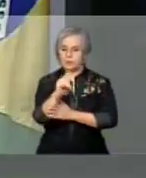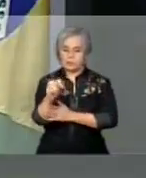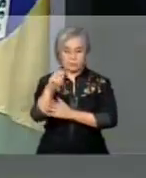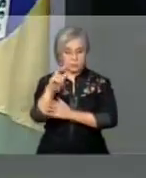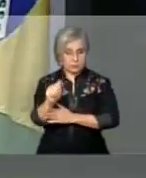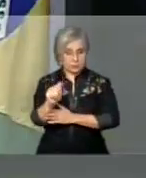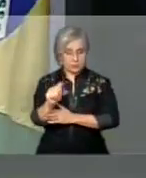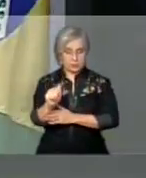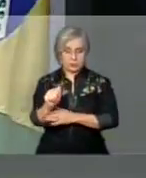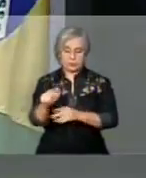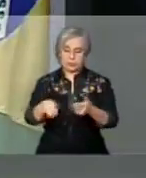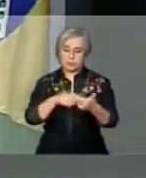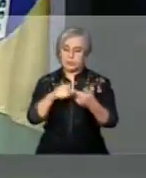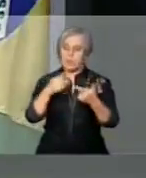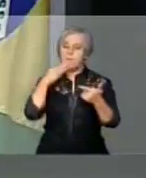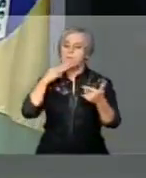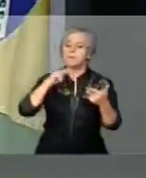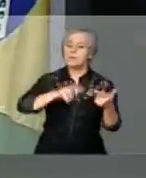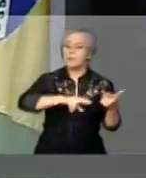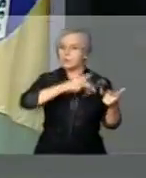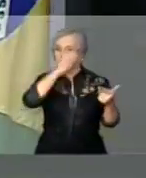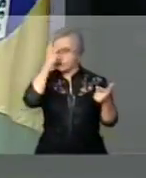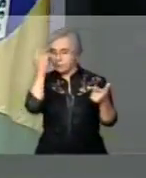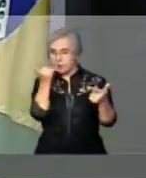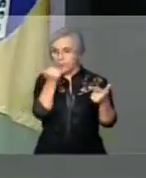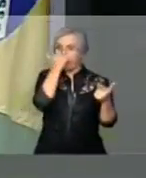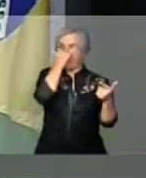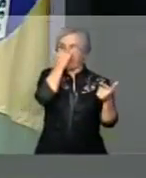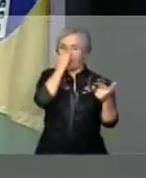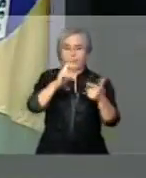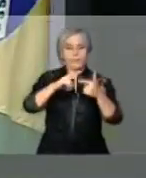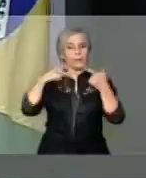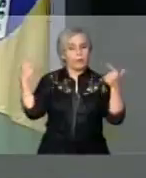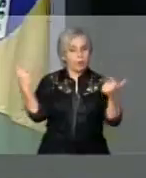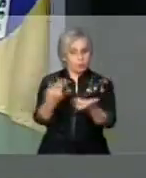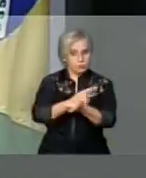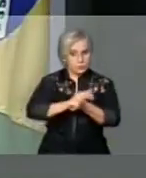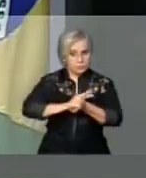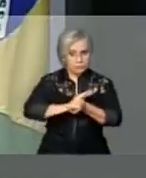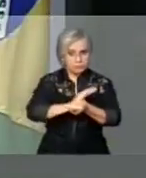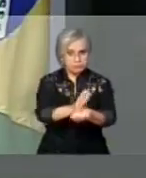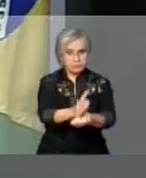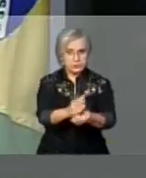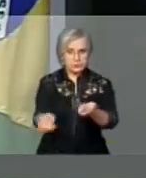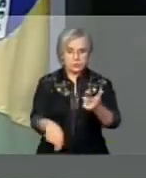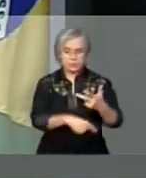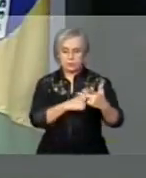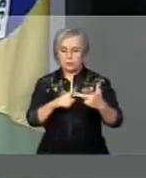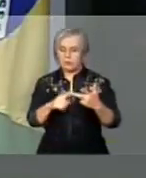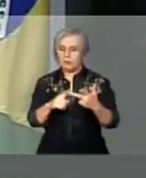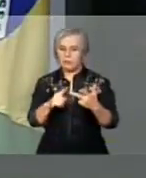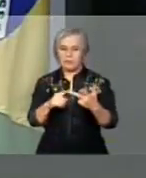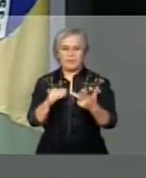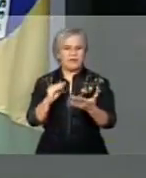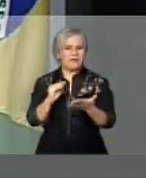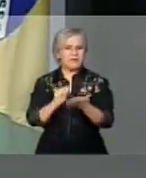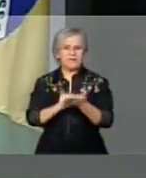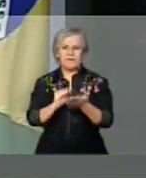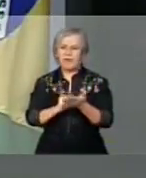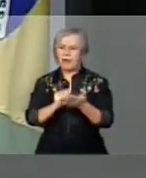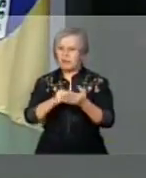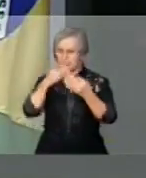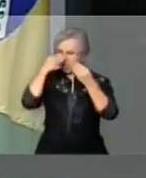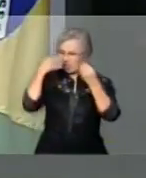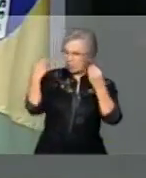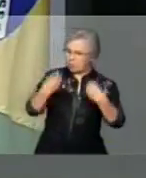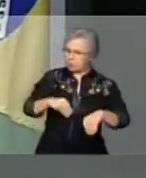de milhares de pessoas vítimas dessa situação e, ao mesmo tempo, pela precariedade, pela decadência